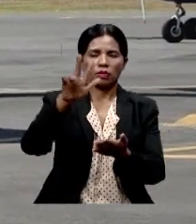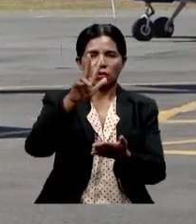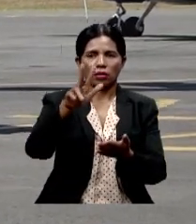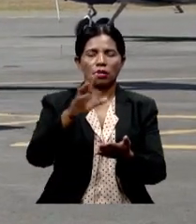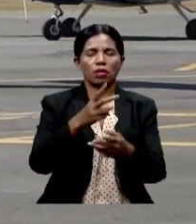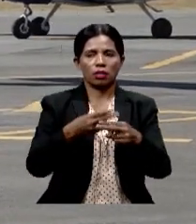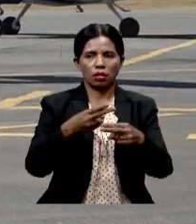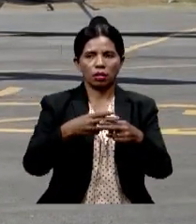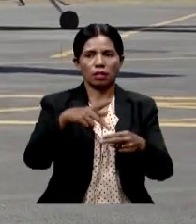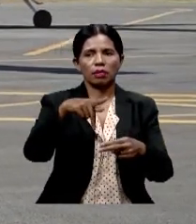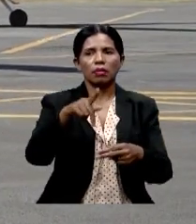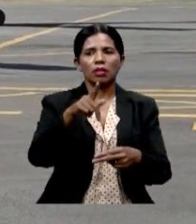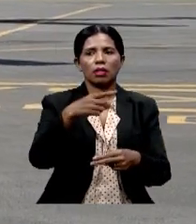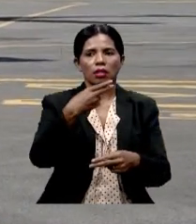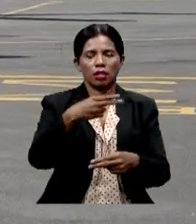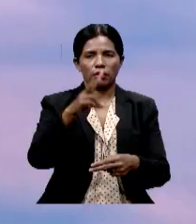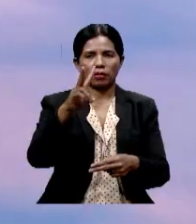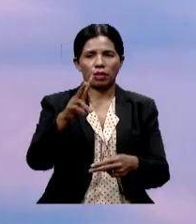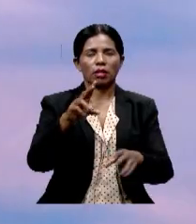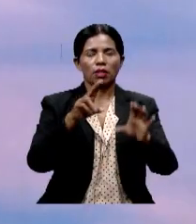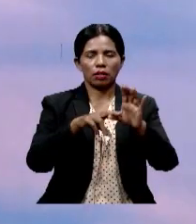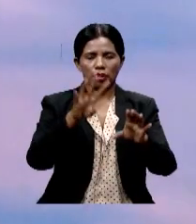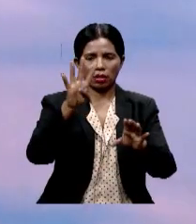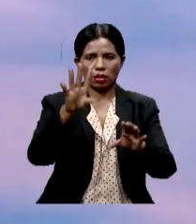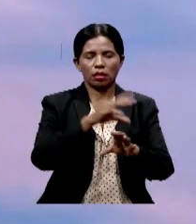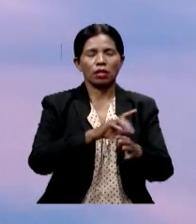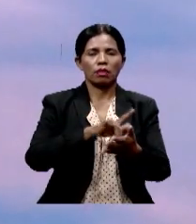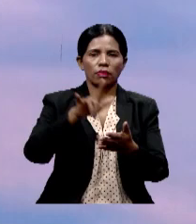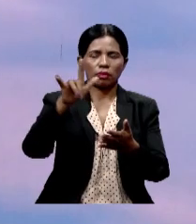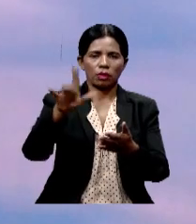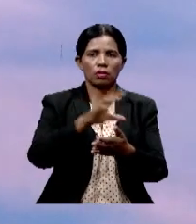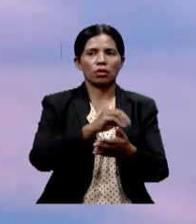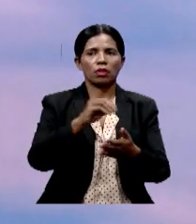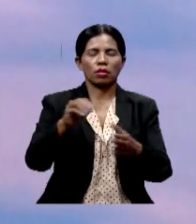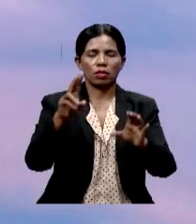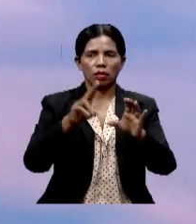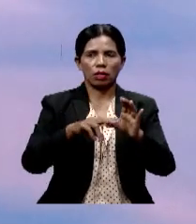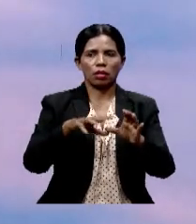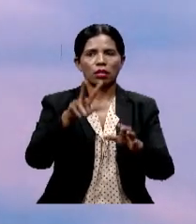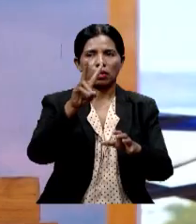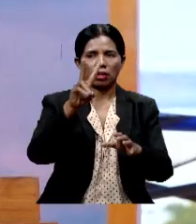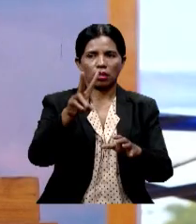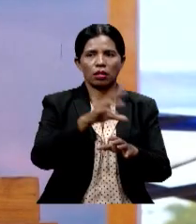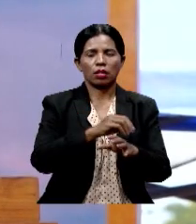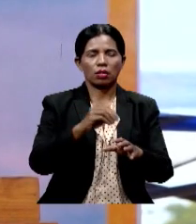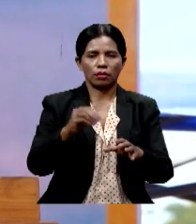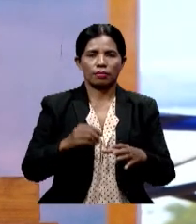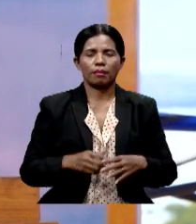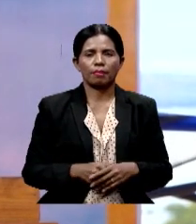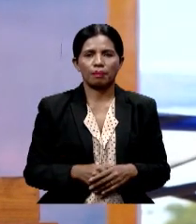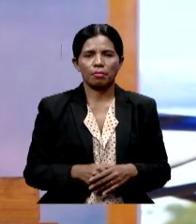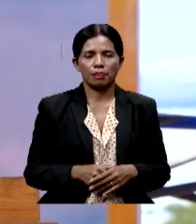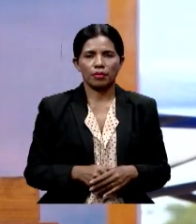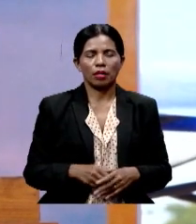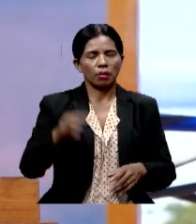Piper Aero 4, com capacidade de cadeira hard. Não mostra avião rua, o tipo Piper Tomahawk, com capacidade de cadeira rua, não mostra só. Ministro